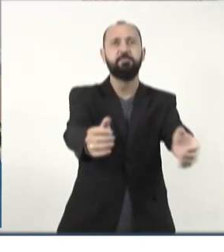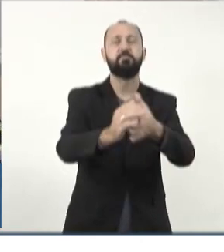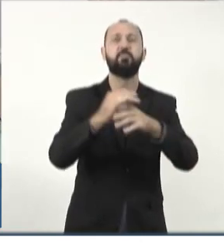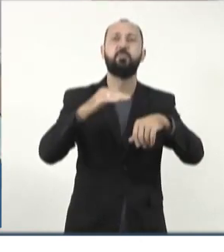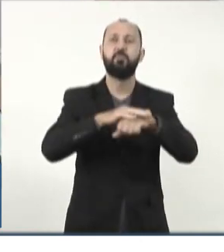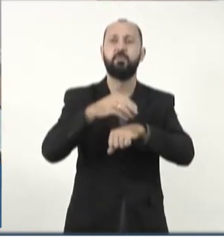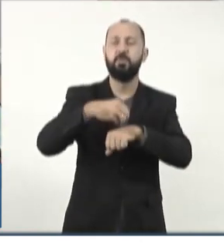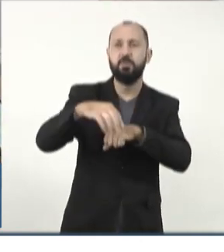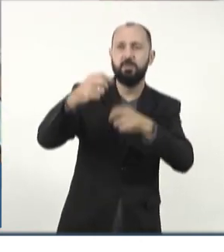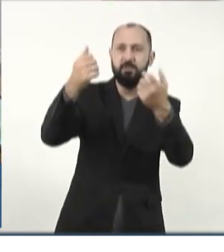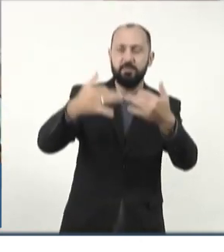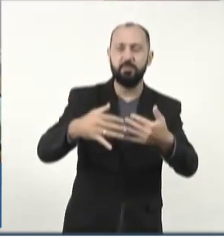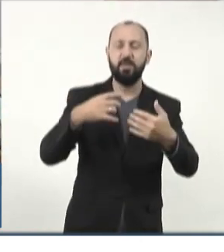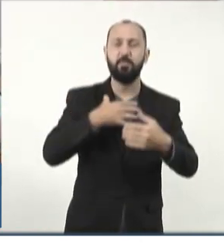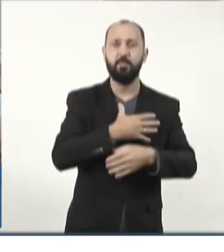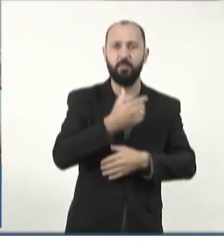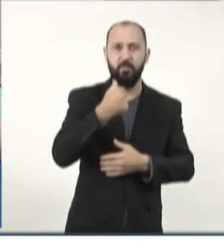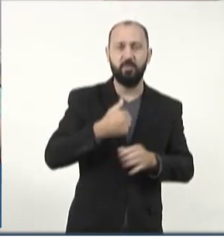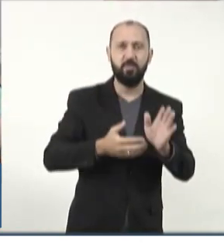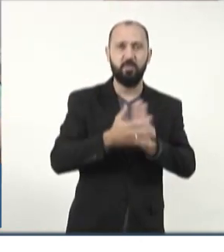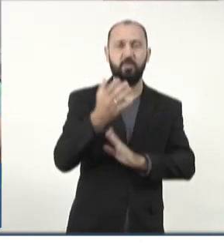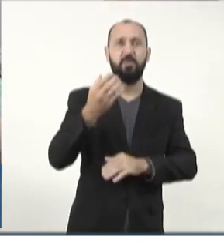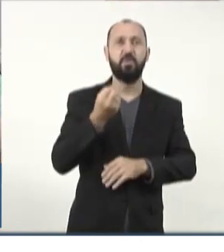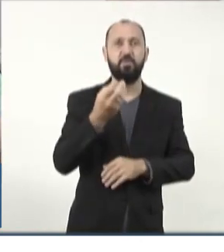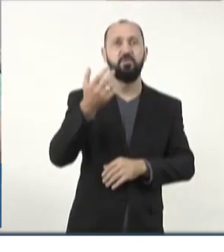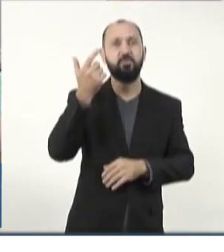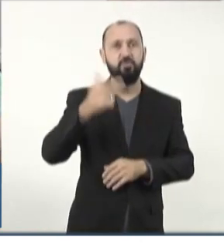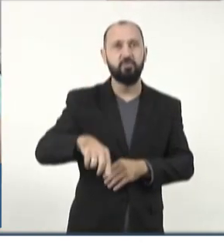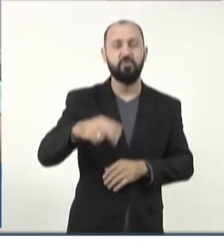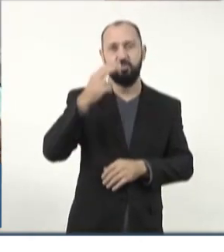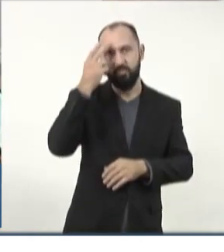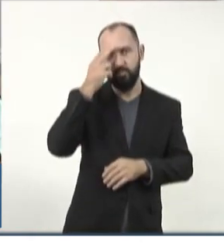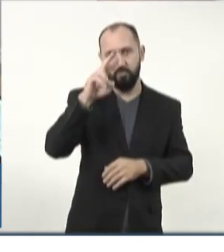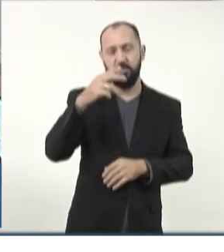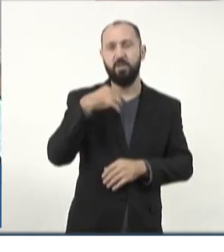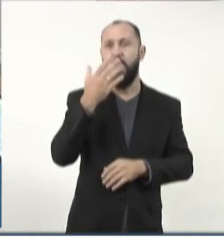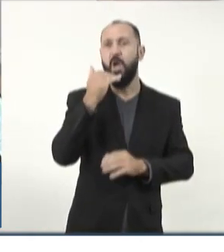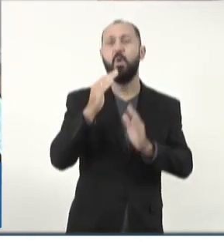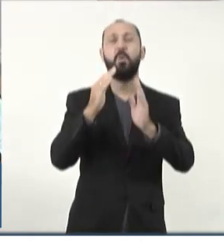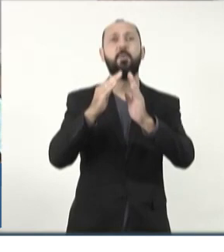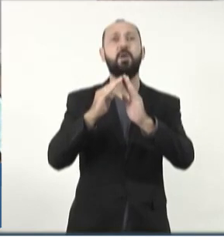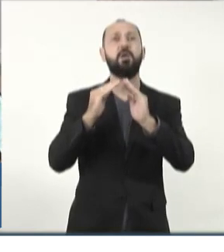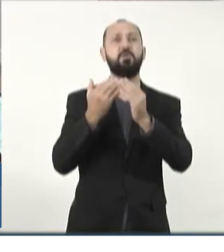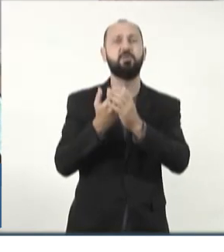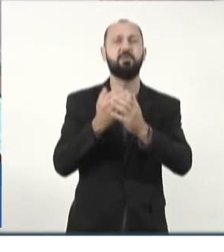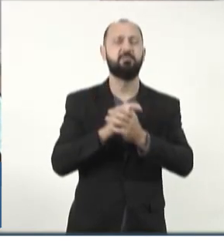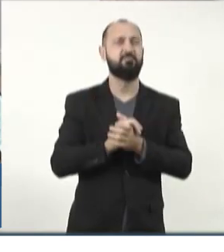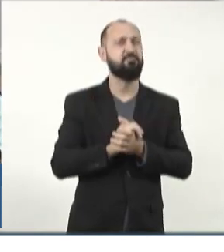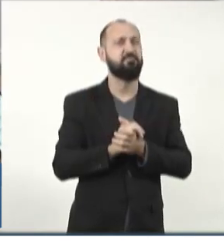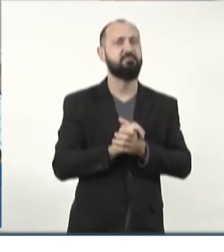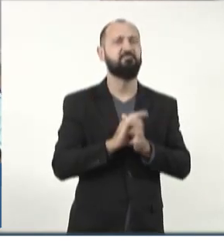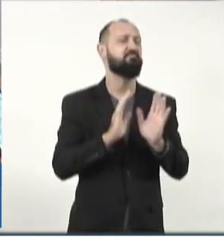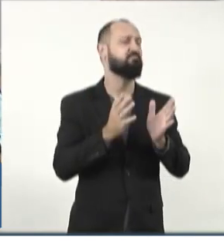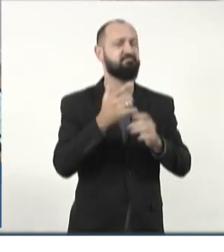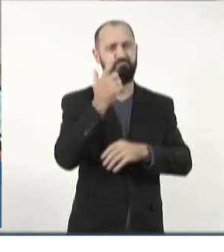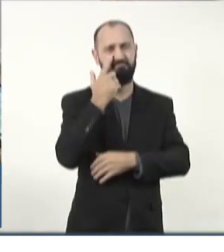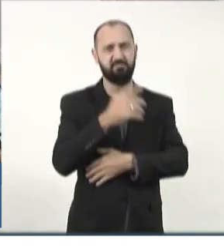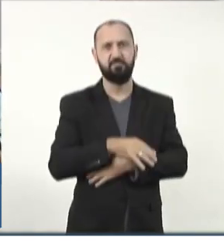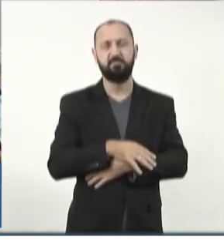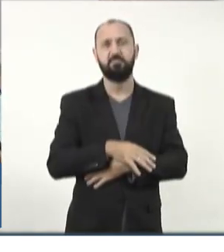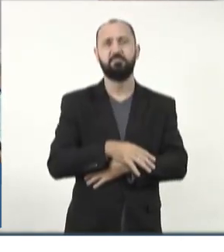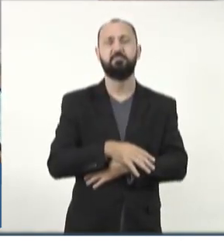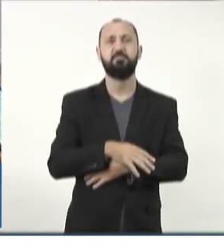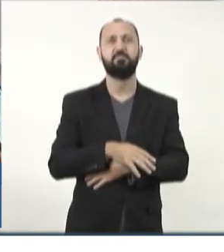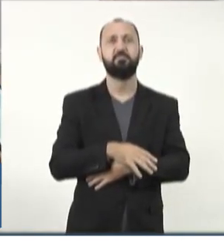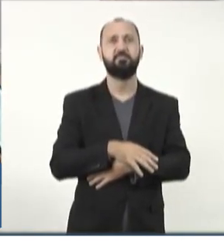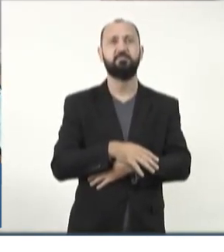fui falar para o meu filho que o segundo dia eu ia viajar de novo, então ele ia ter que almoçar na escola, tudo, ele falou: mamãe, tudo bem. Saiu